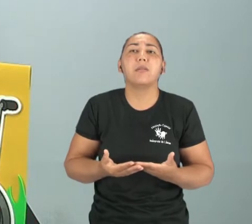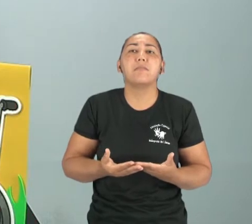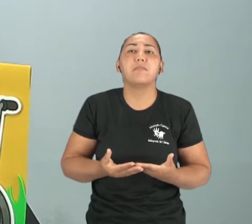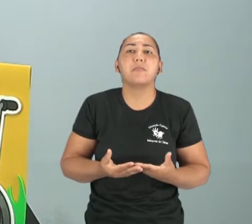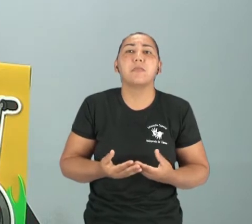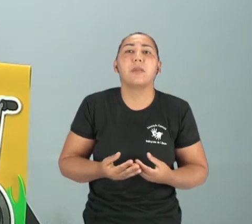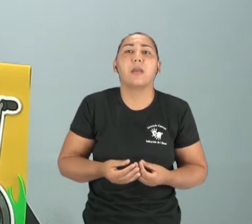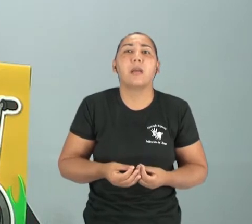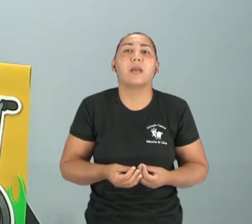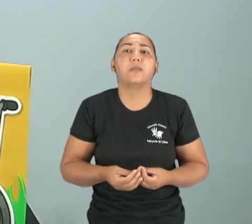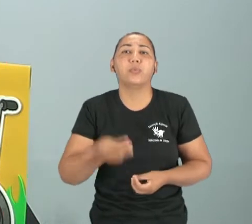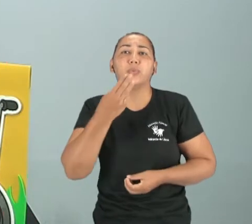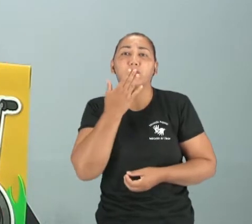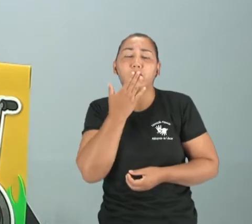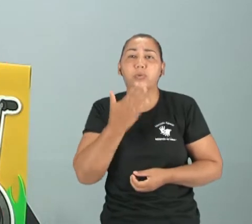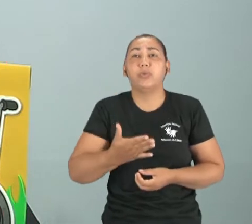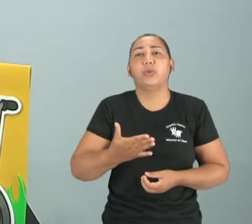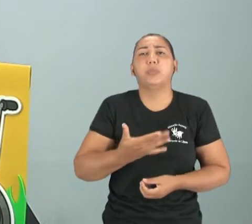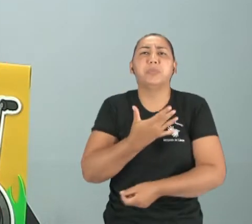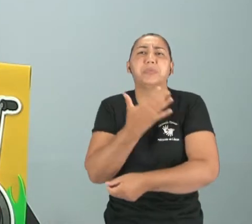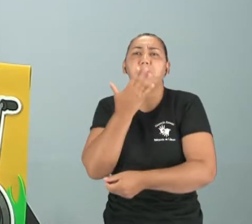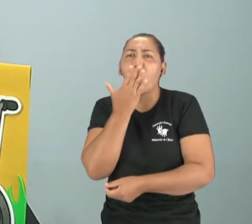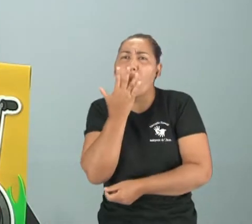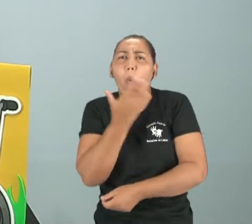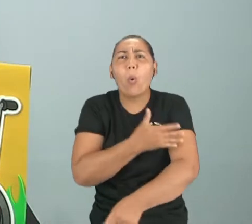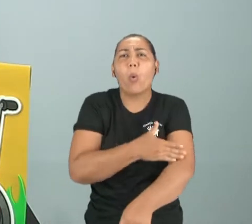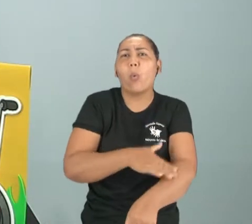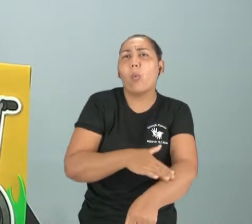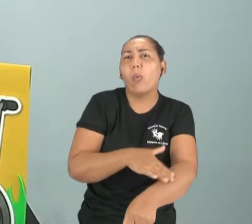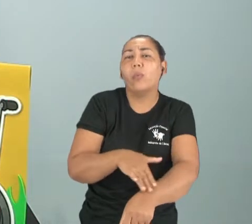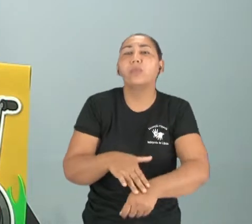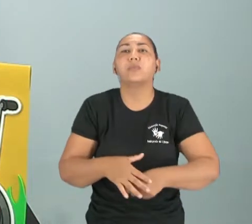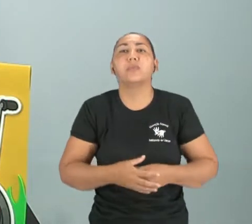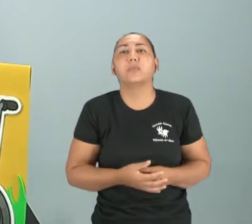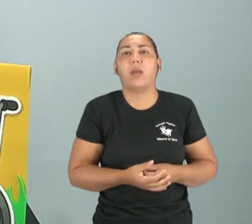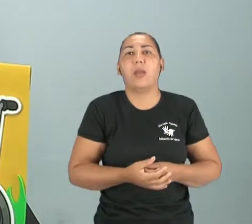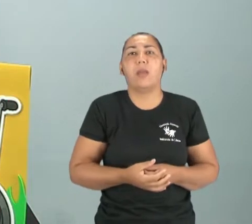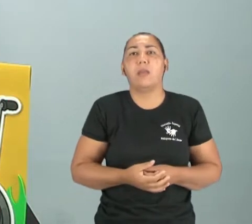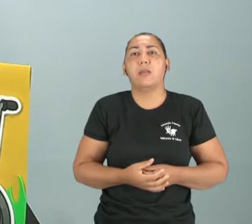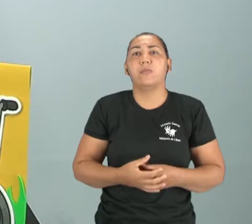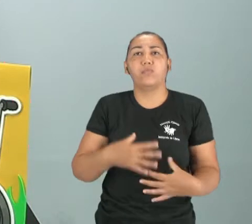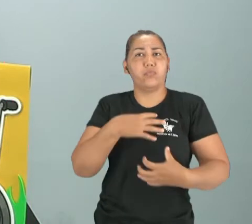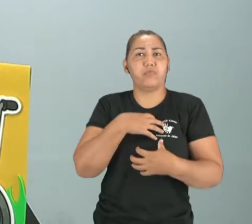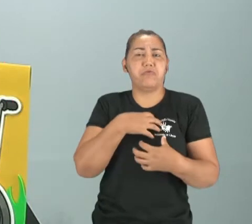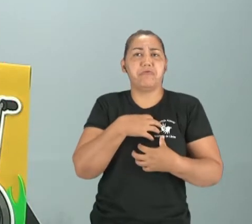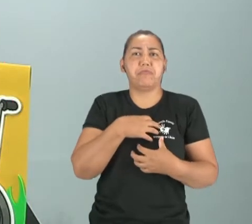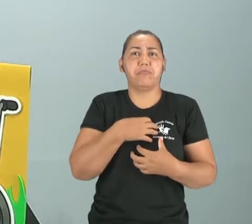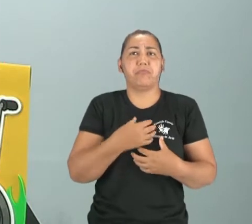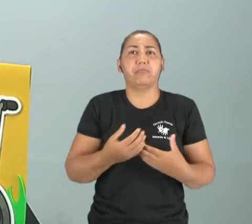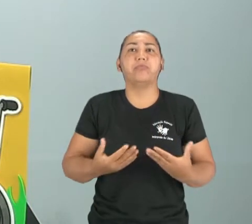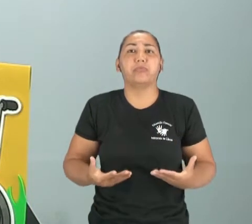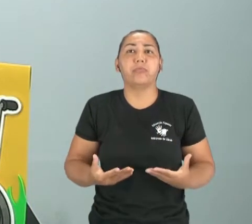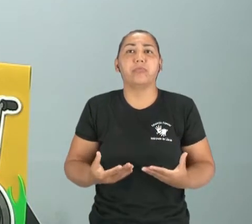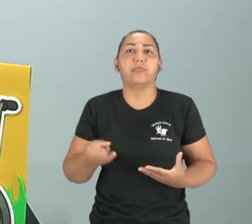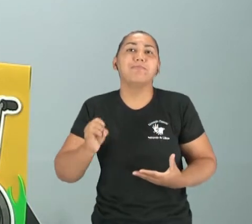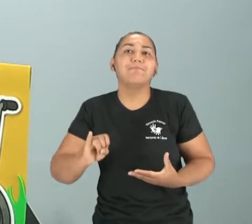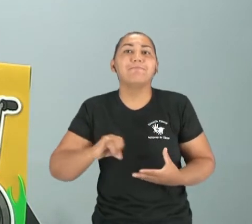observasse tipo, observasse atitudes? Seria um